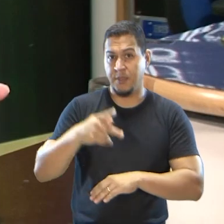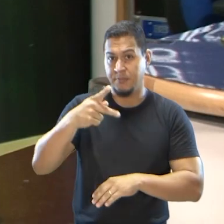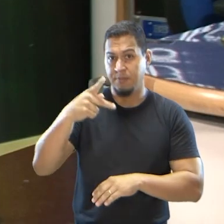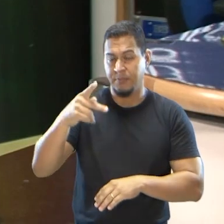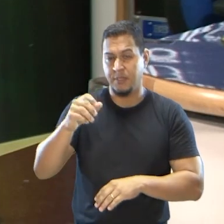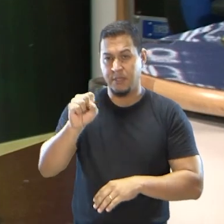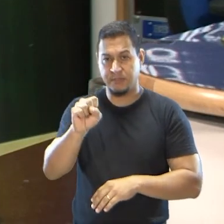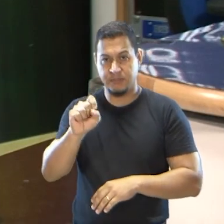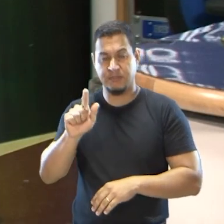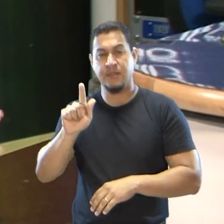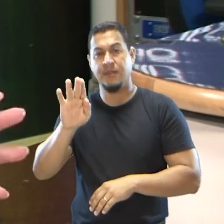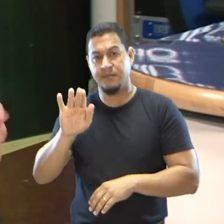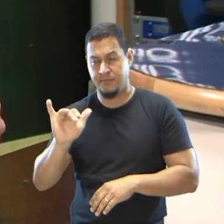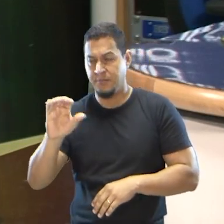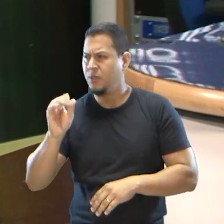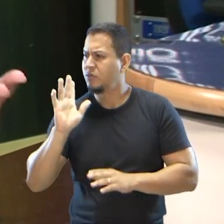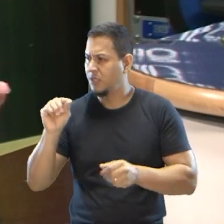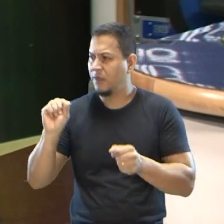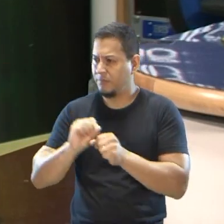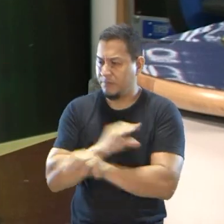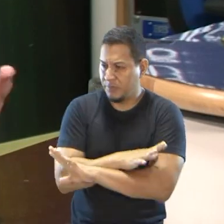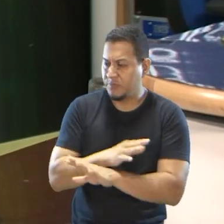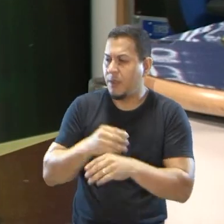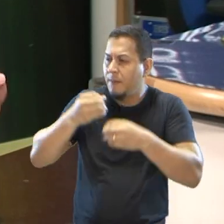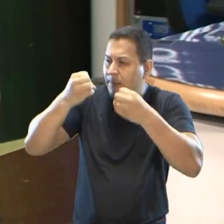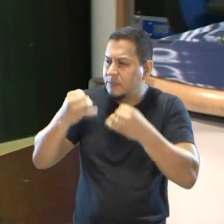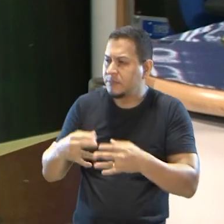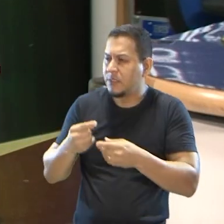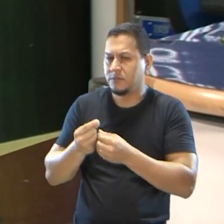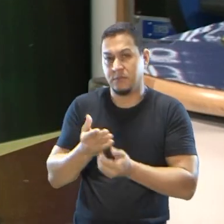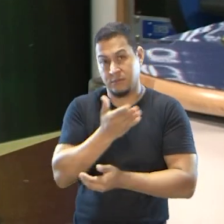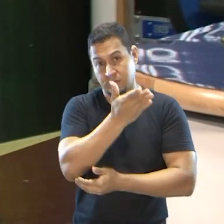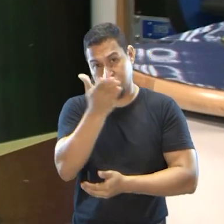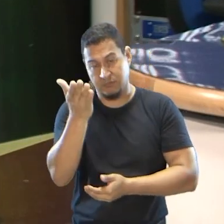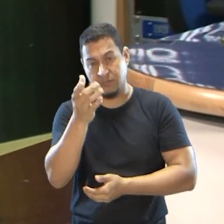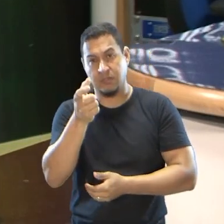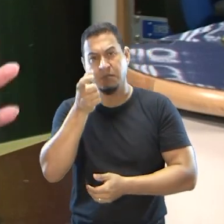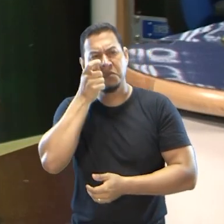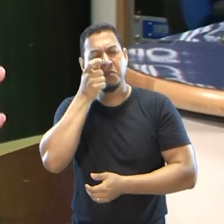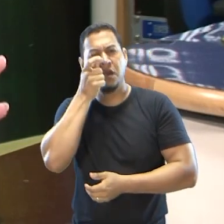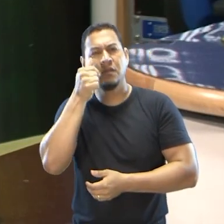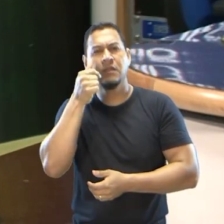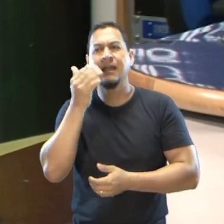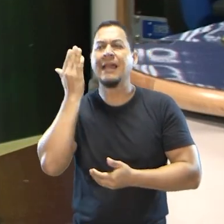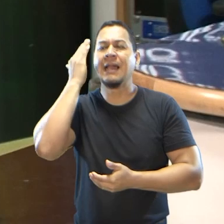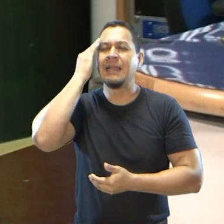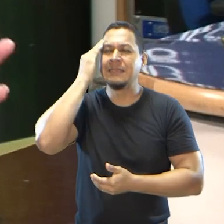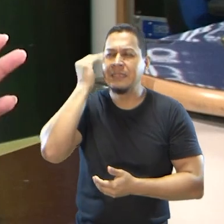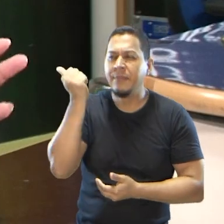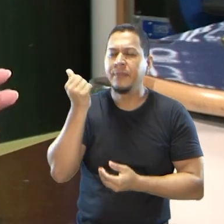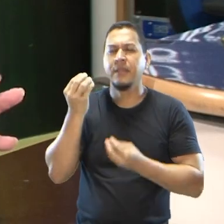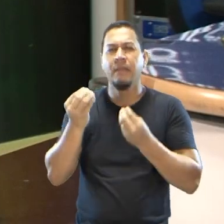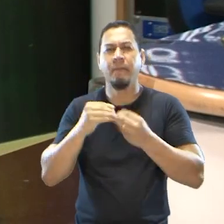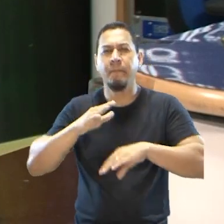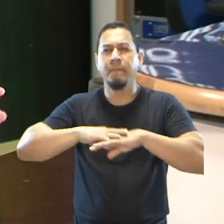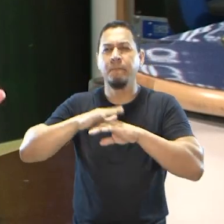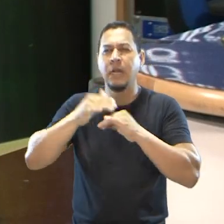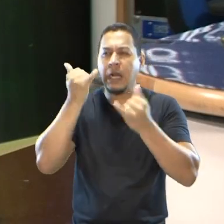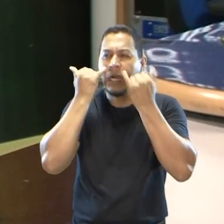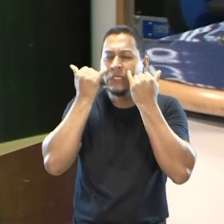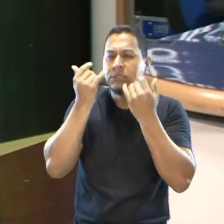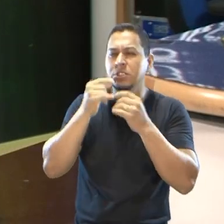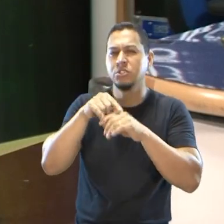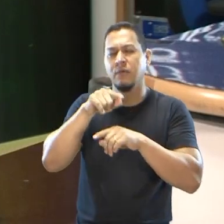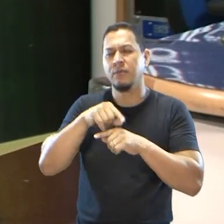Bio desse ano já foi realizado, né? Mas eu queria que você falasse, o nosso ouvinte está aqui conhecendo um pouco mais sobre